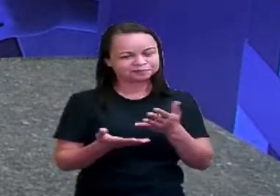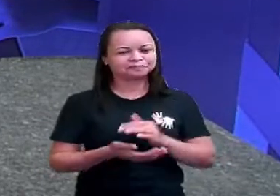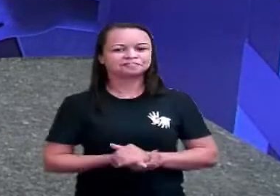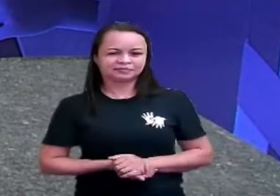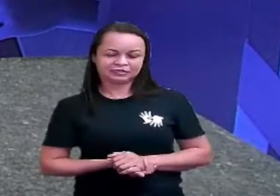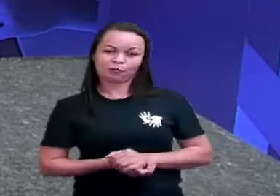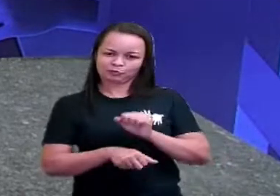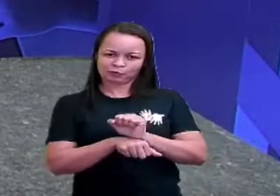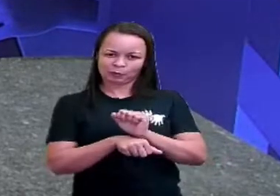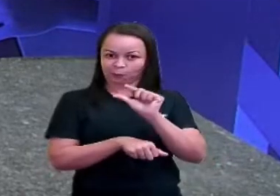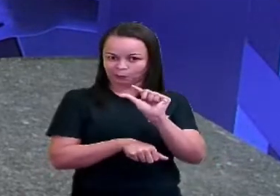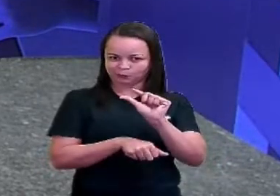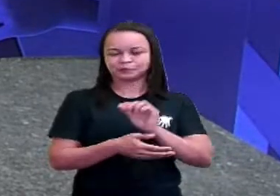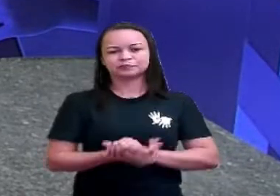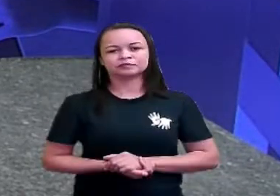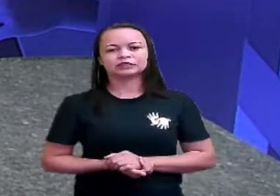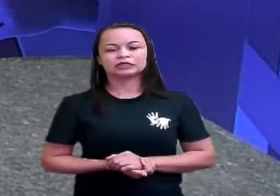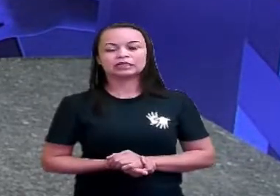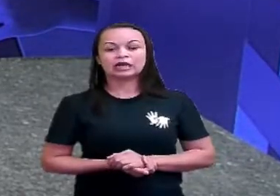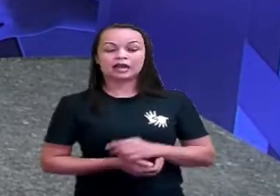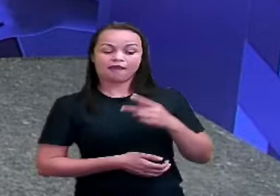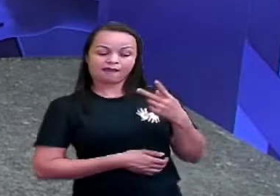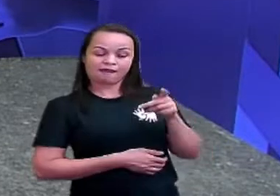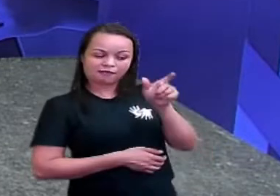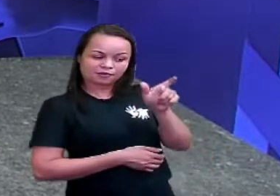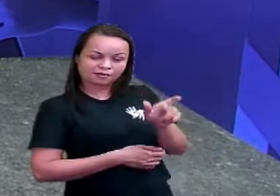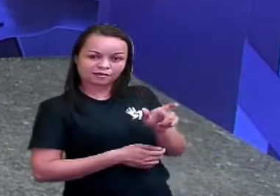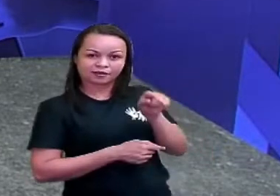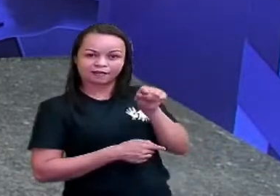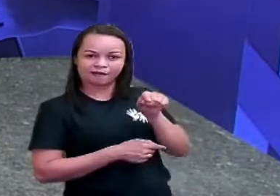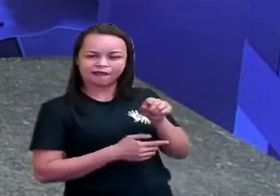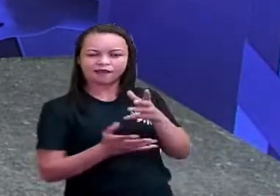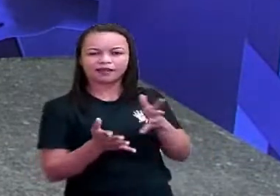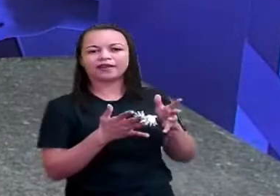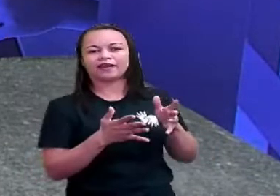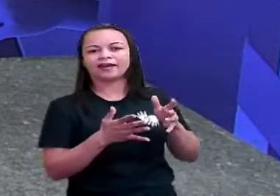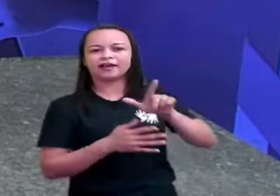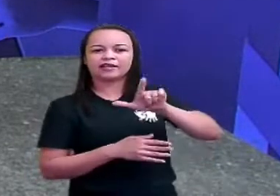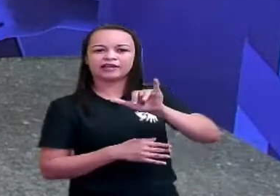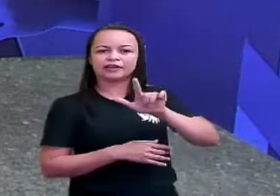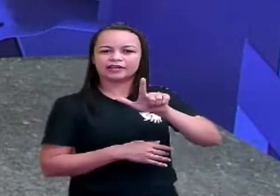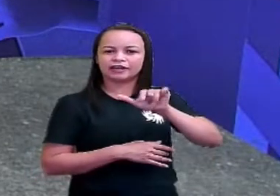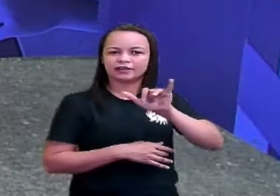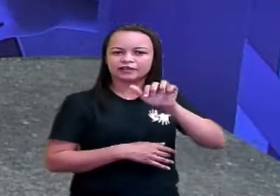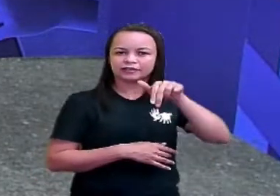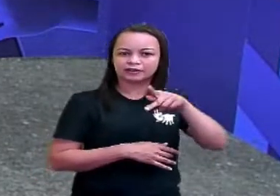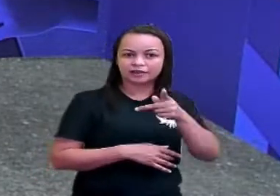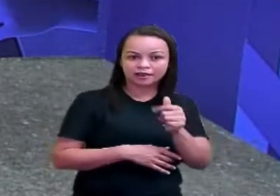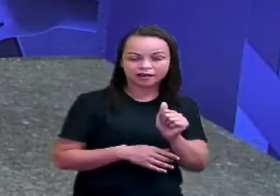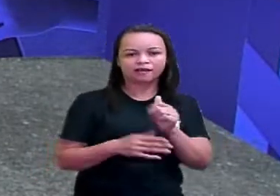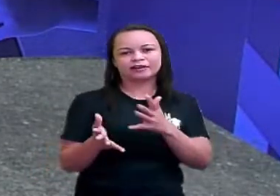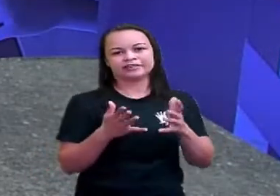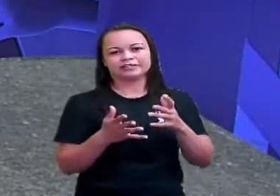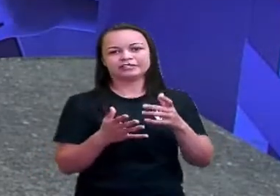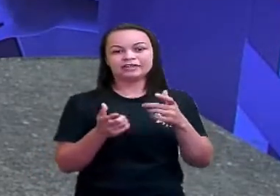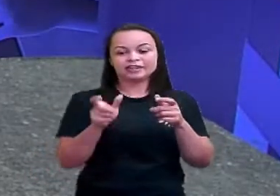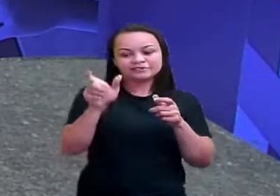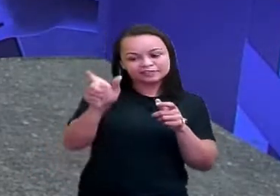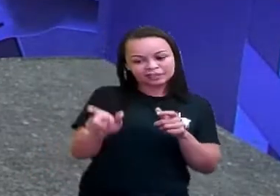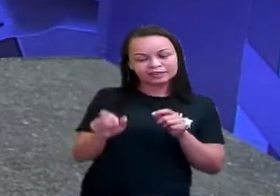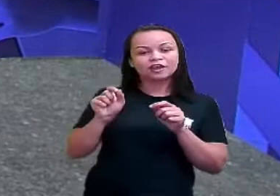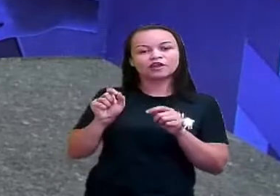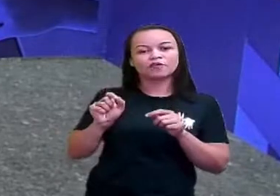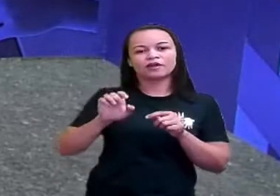aí. Essa aqui é a Lilinha e esse aqui é o Eurico. Pois